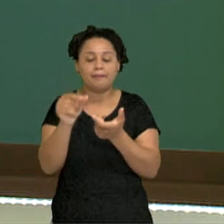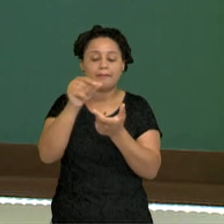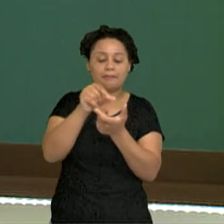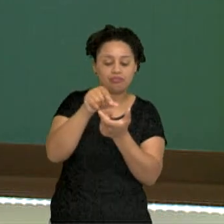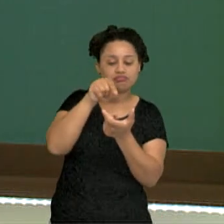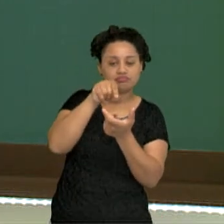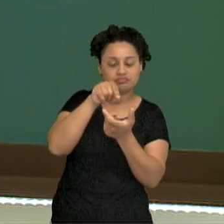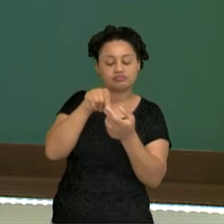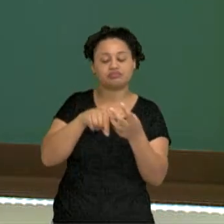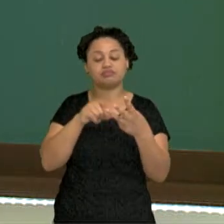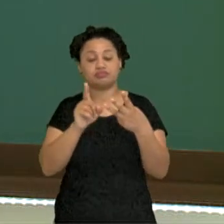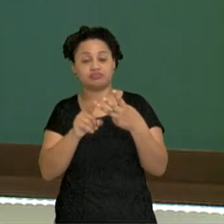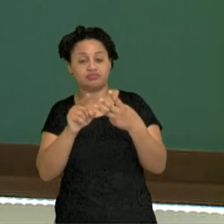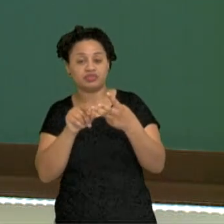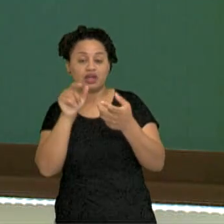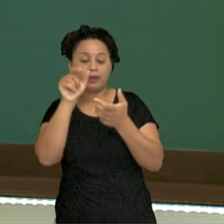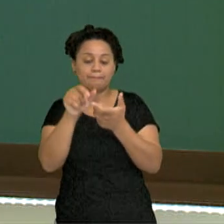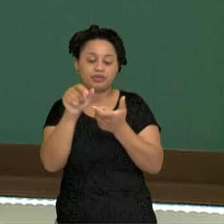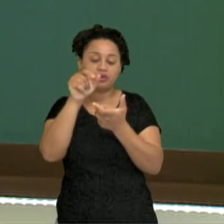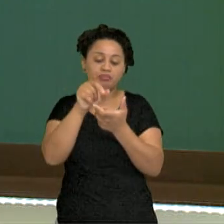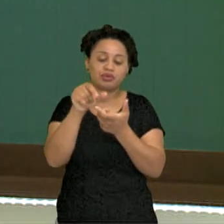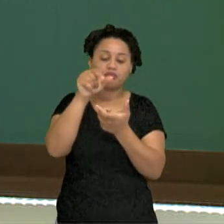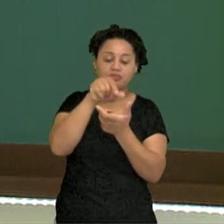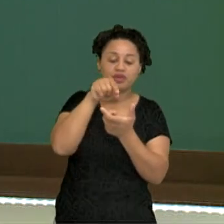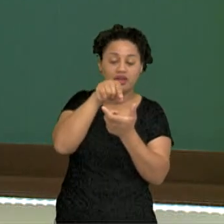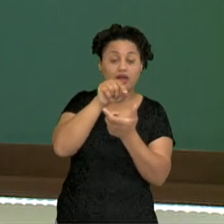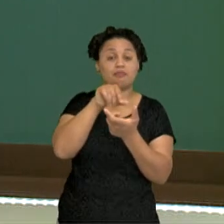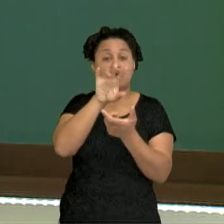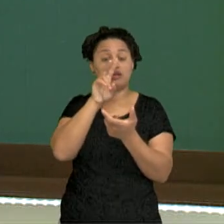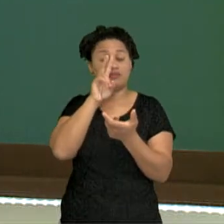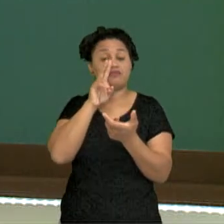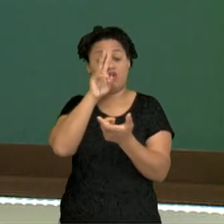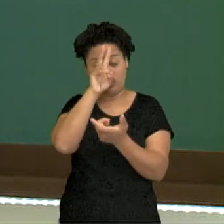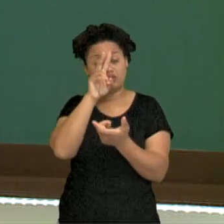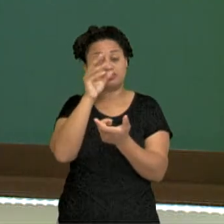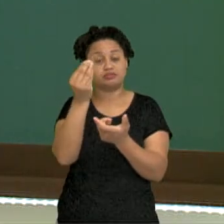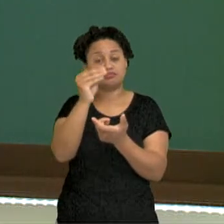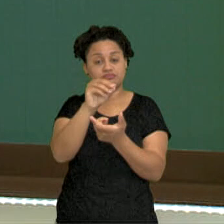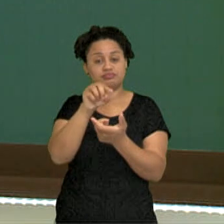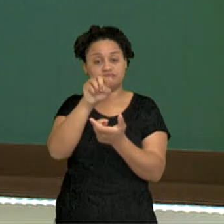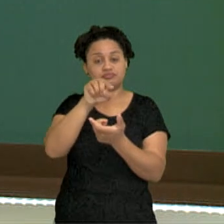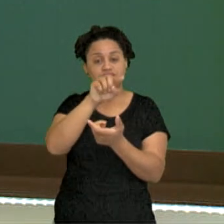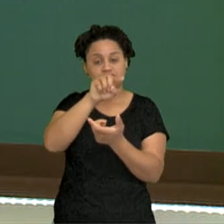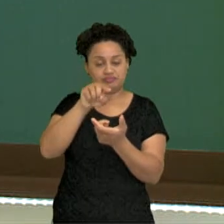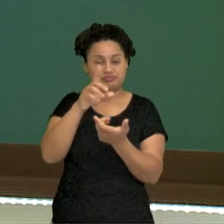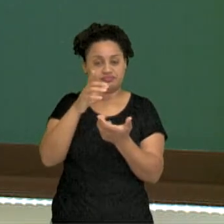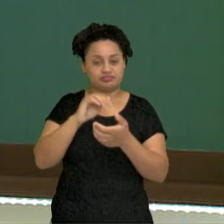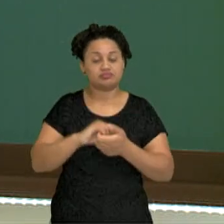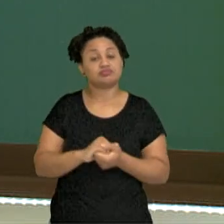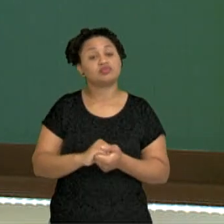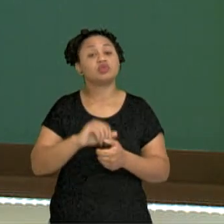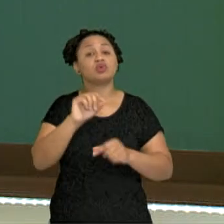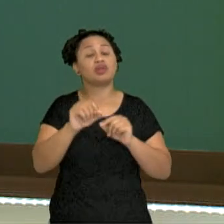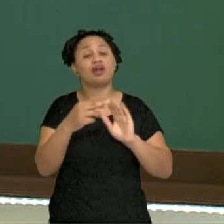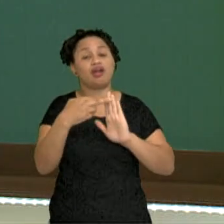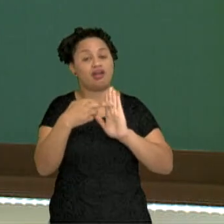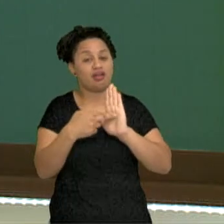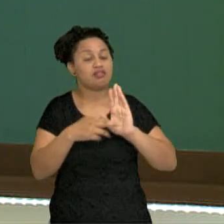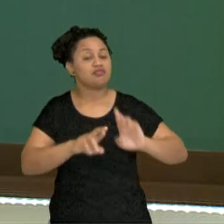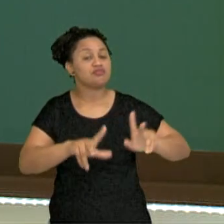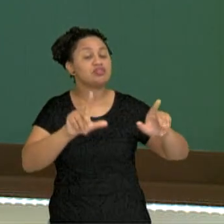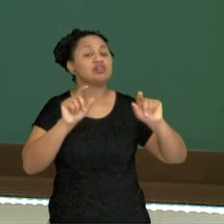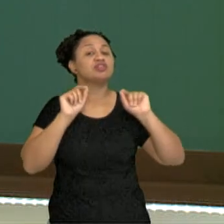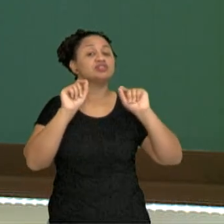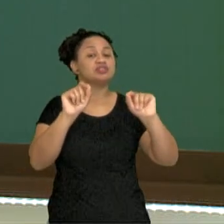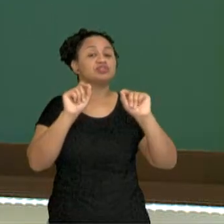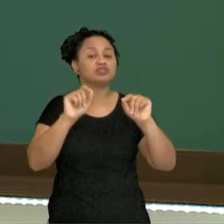sílaba, proparoxítona a acentuação era na antepenúltima sílaba, né? A exceção da regra, né, é que assim,